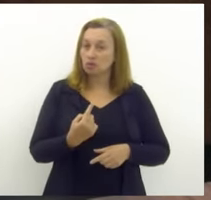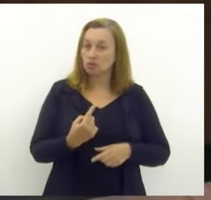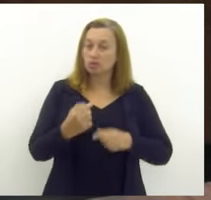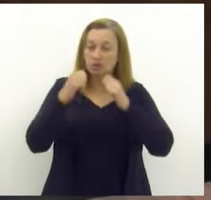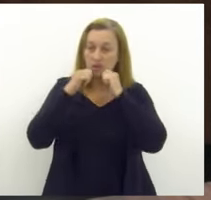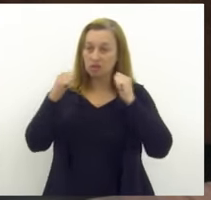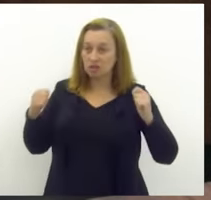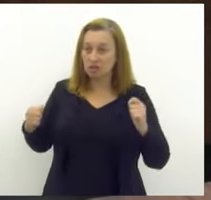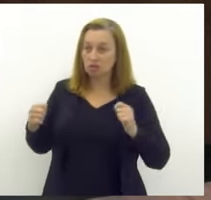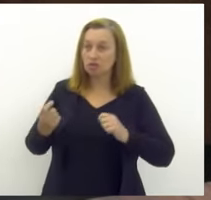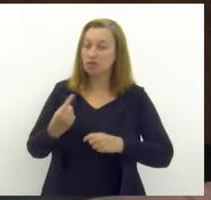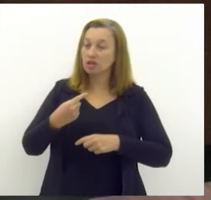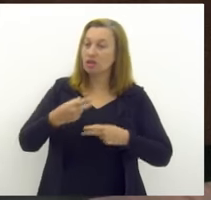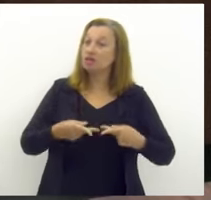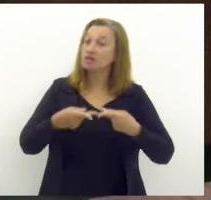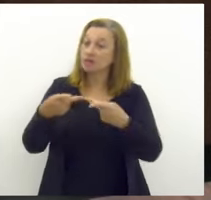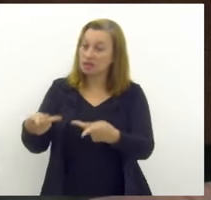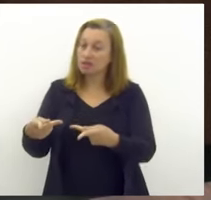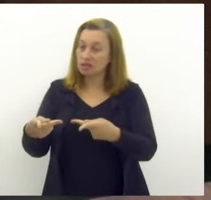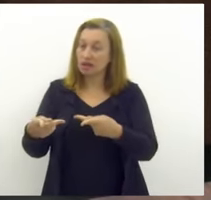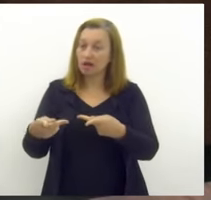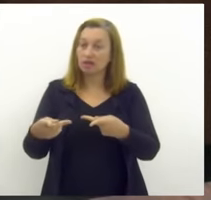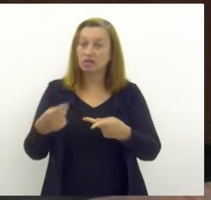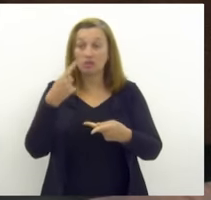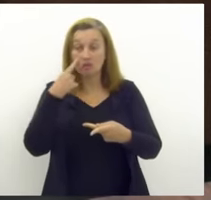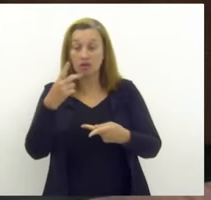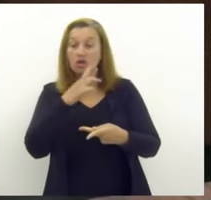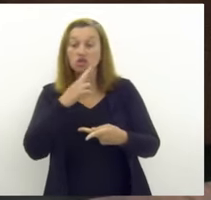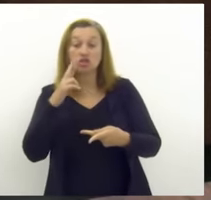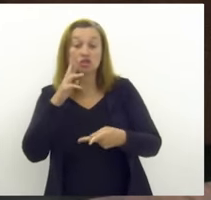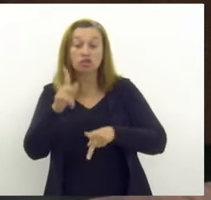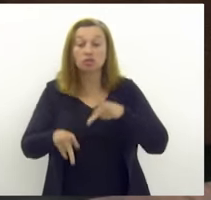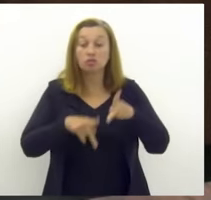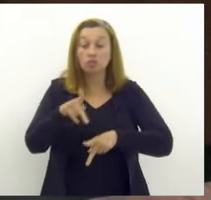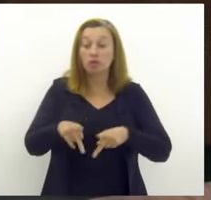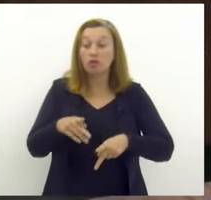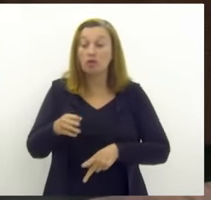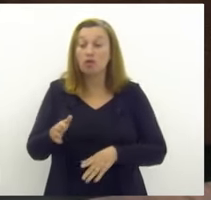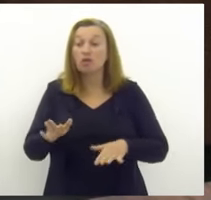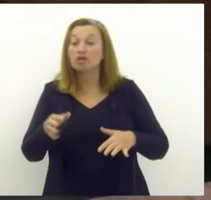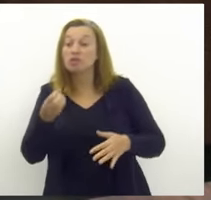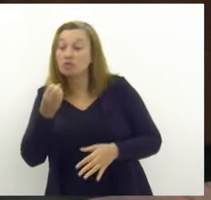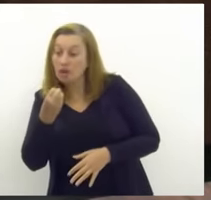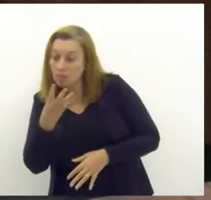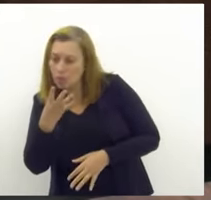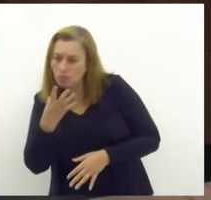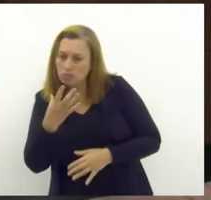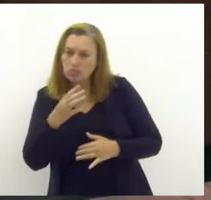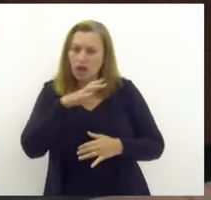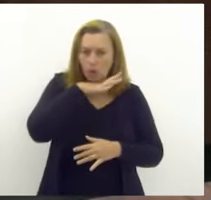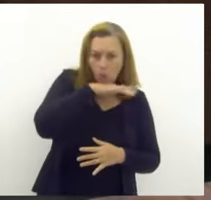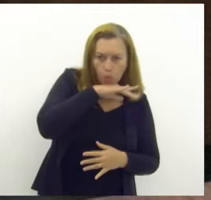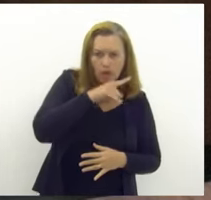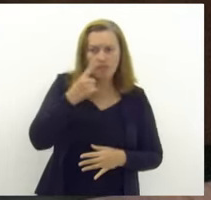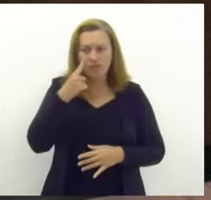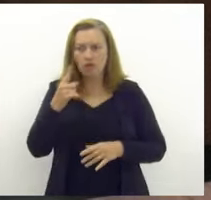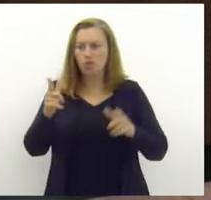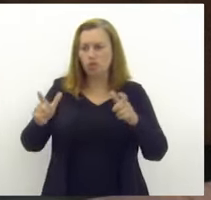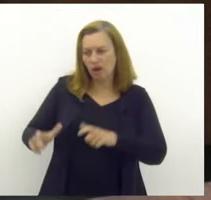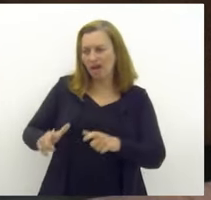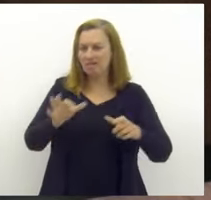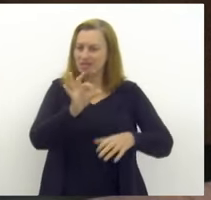restaurantes populares ver quais que estão funcionando bem quais que estão funcionando mal amanhã inclusive Deputado luí